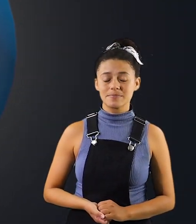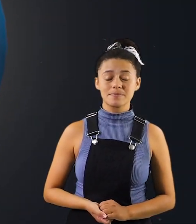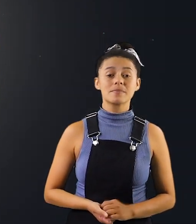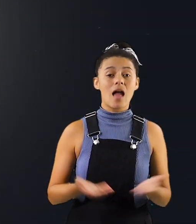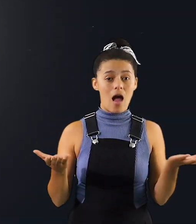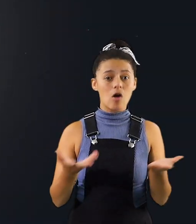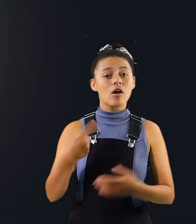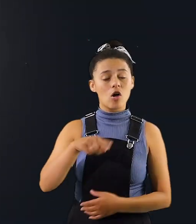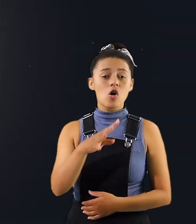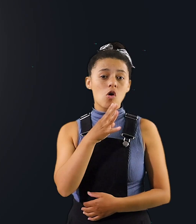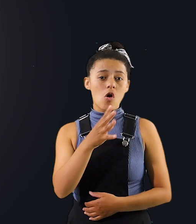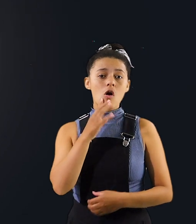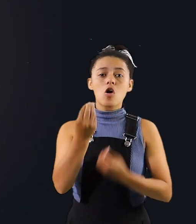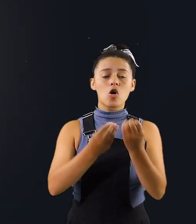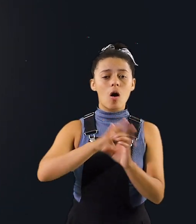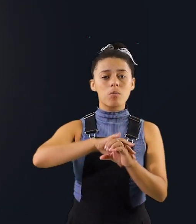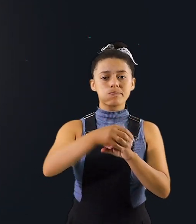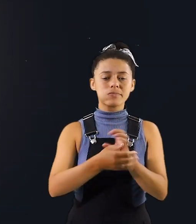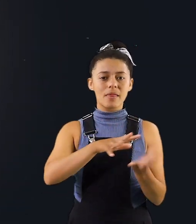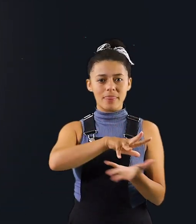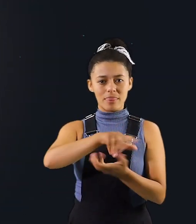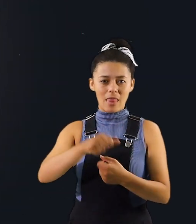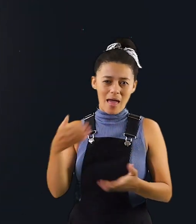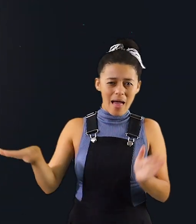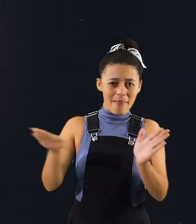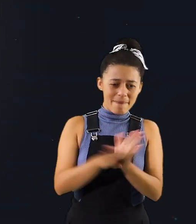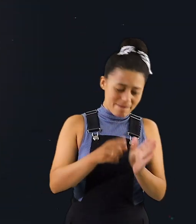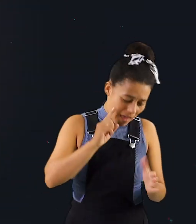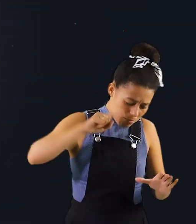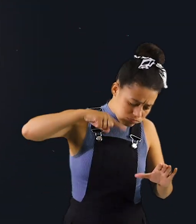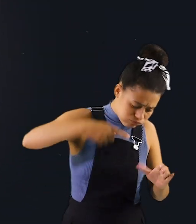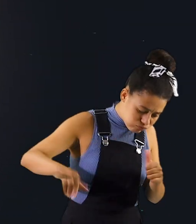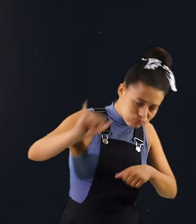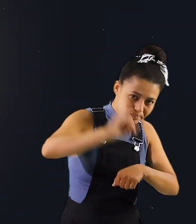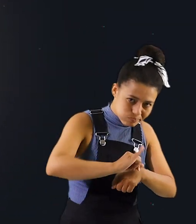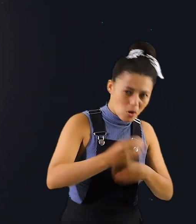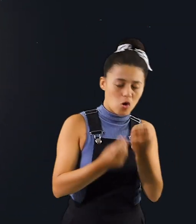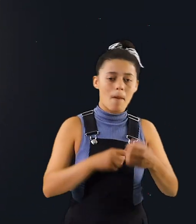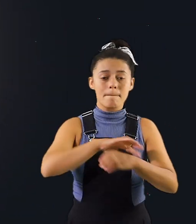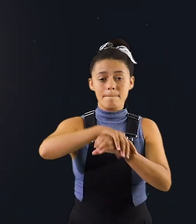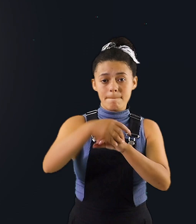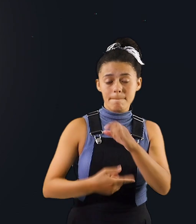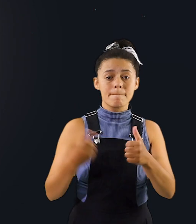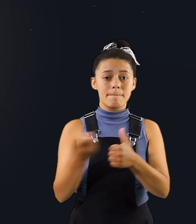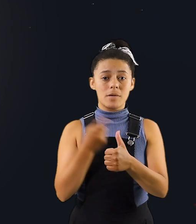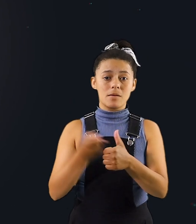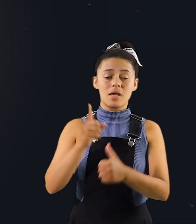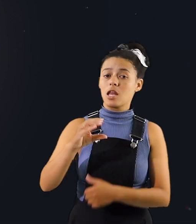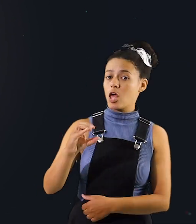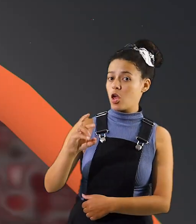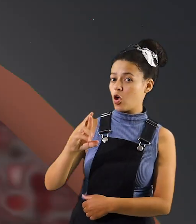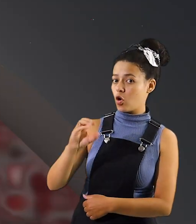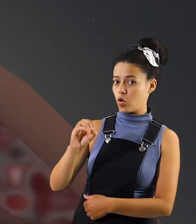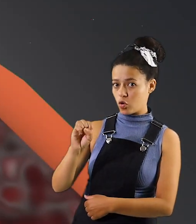Agora vamos conhecer as camadas da Terra, até chegar lá no fundo do nosso planeta. A primeira camada é a